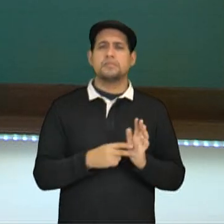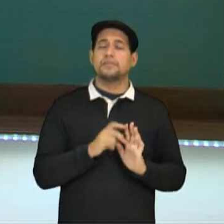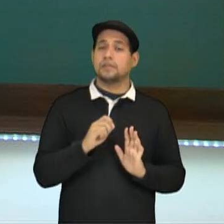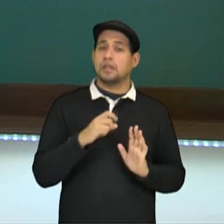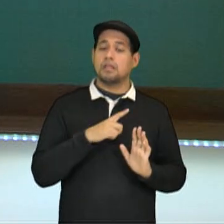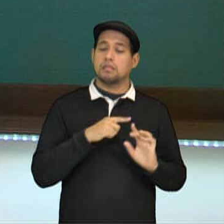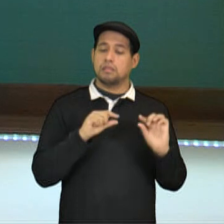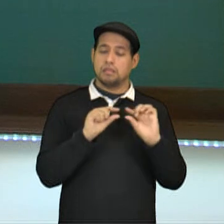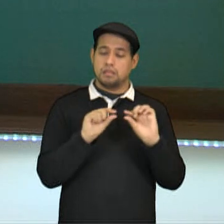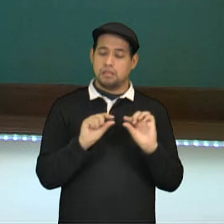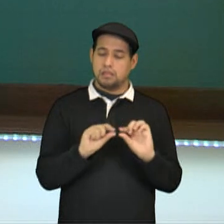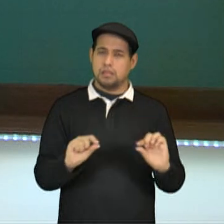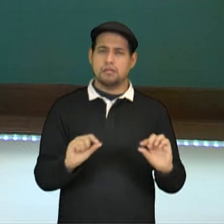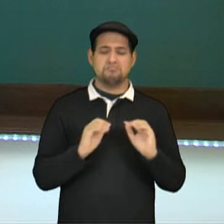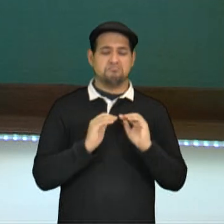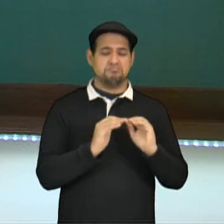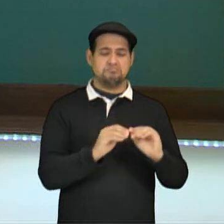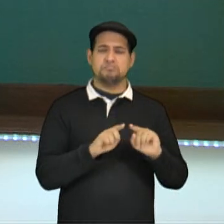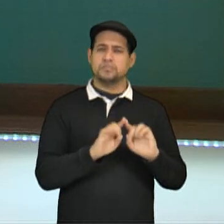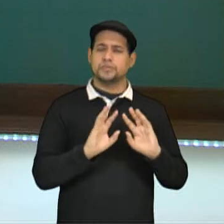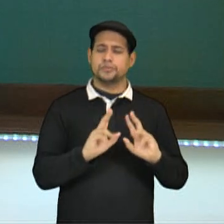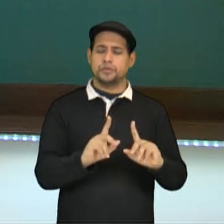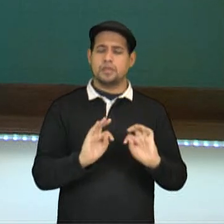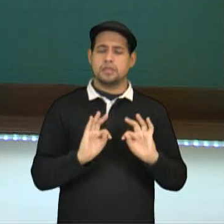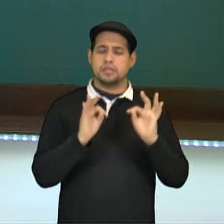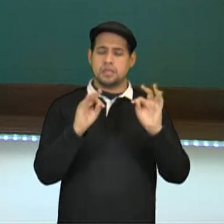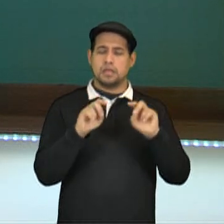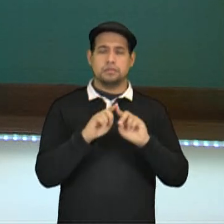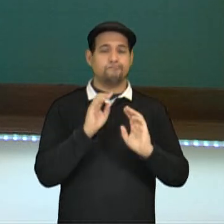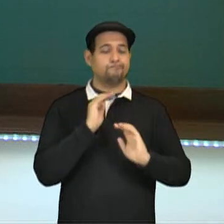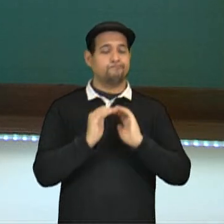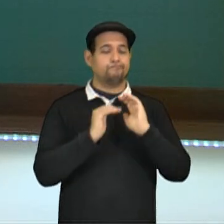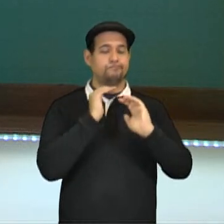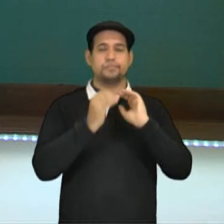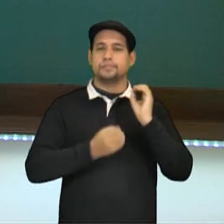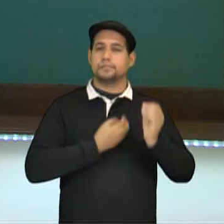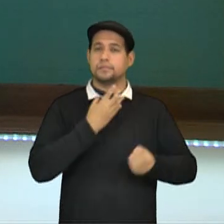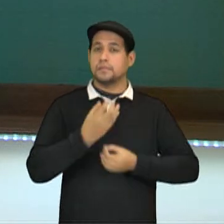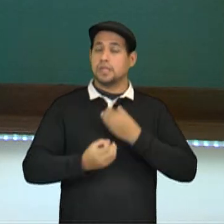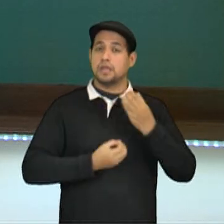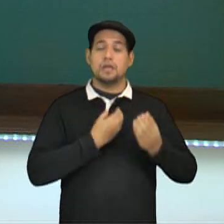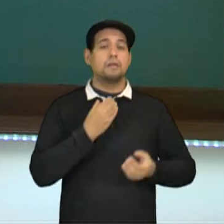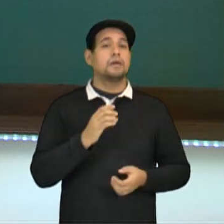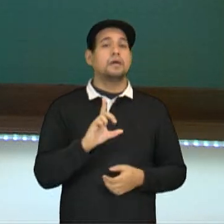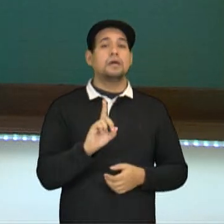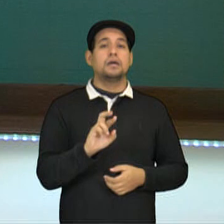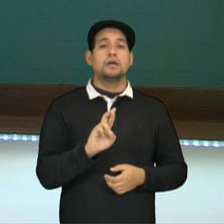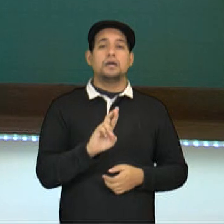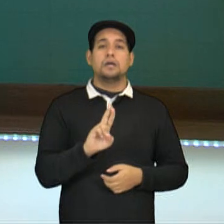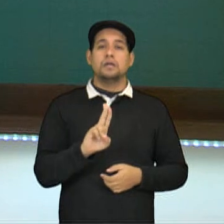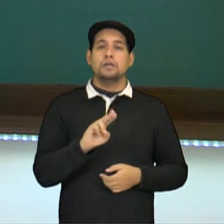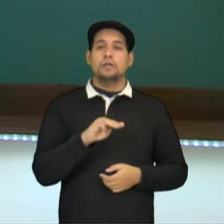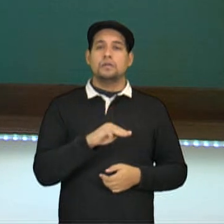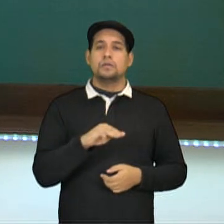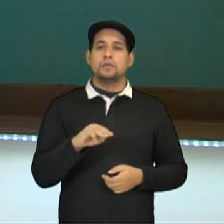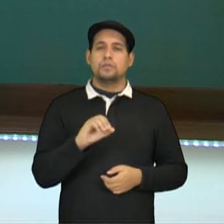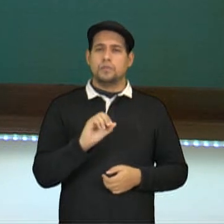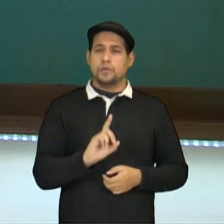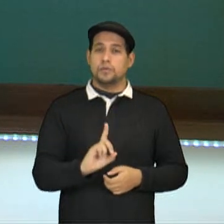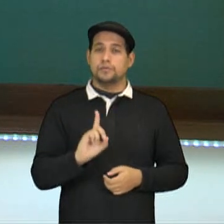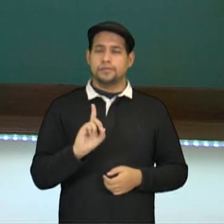as rimas regulares, tem toda uma técnica para se construir o poema. O Carlos Drummond de Andrade, apesar de seus poemas